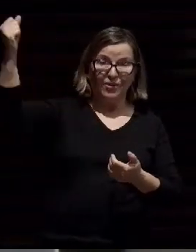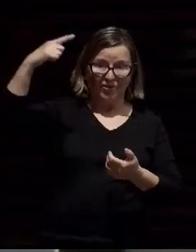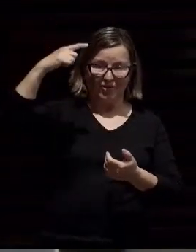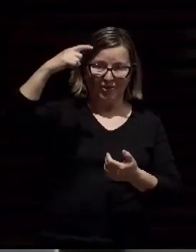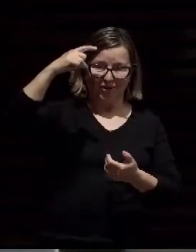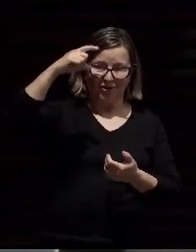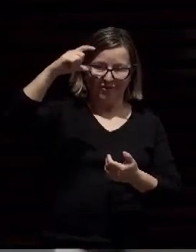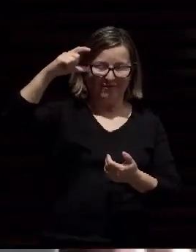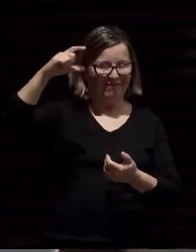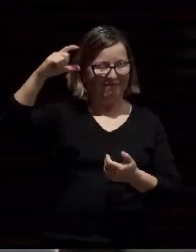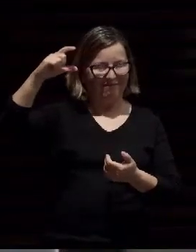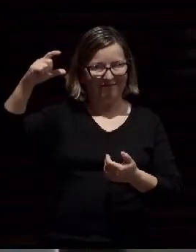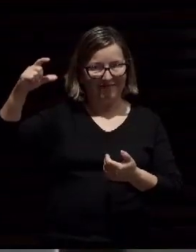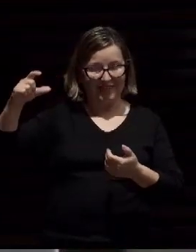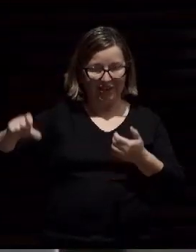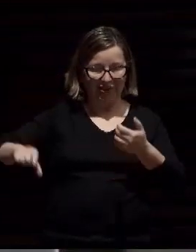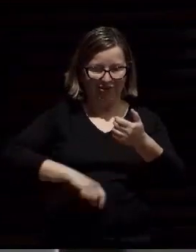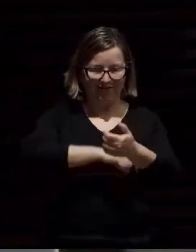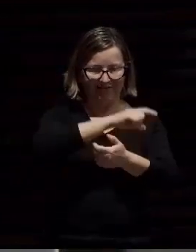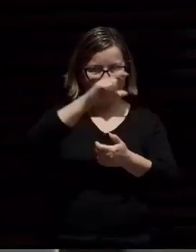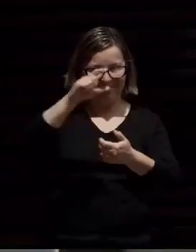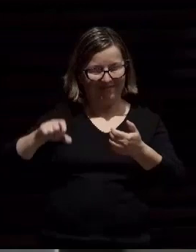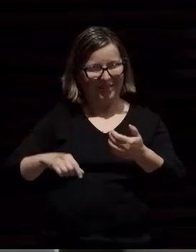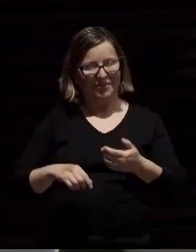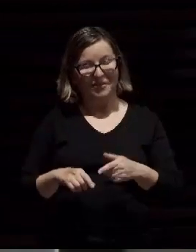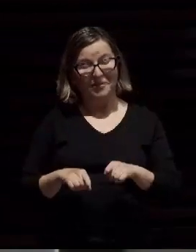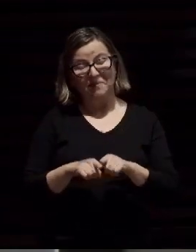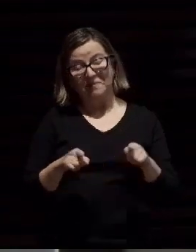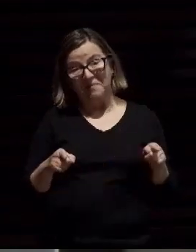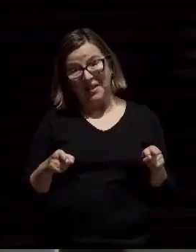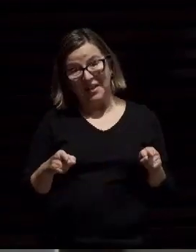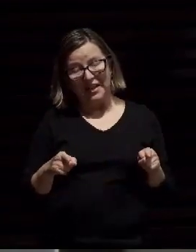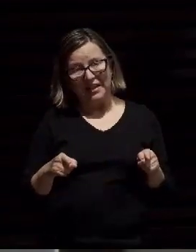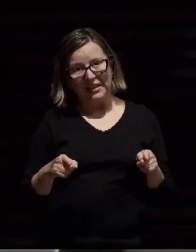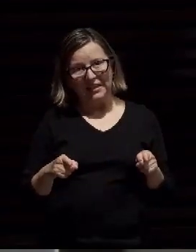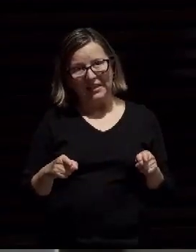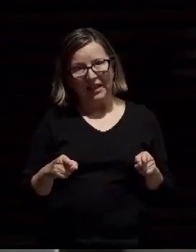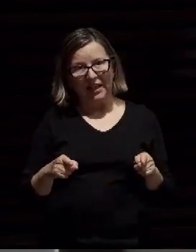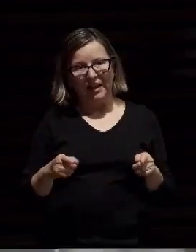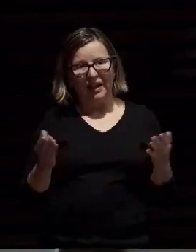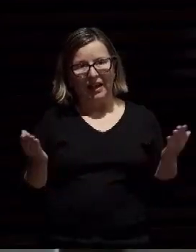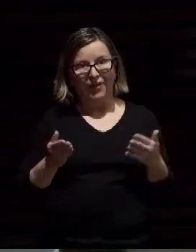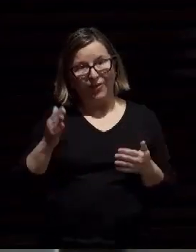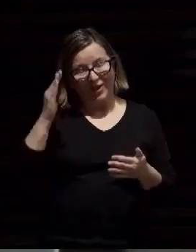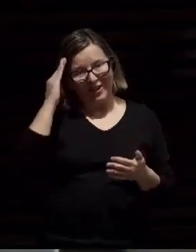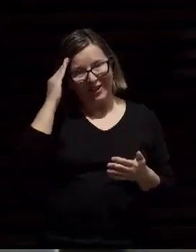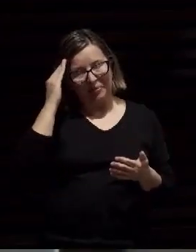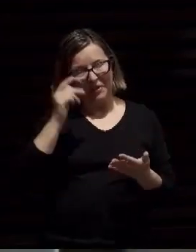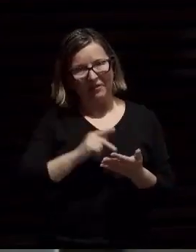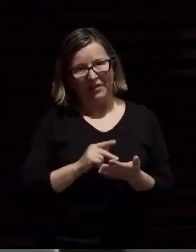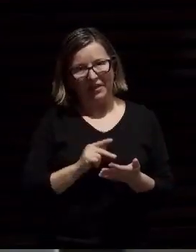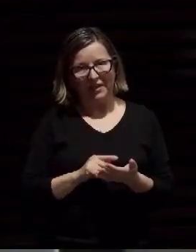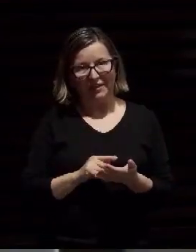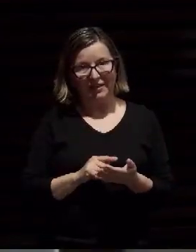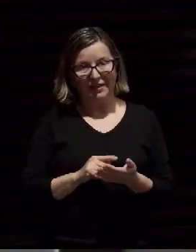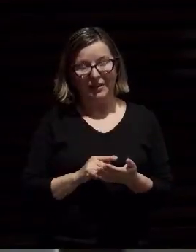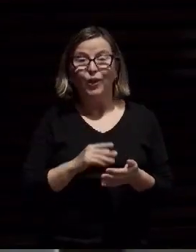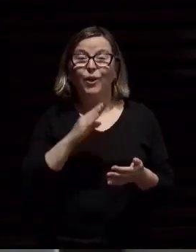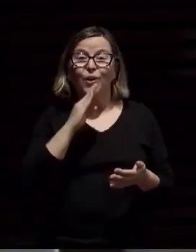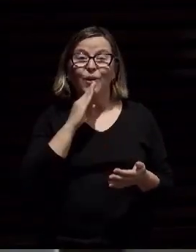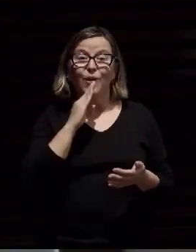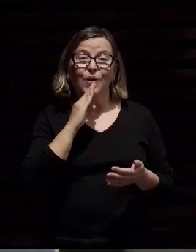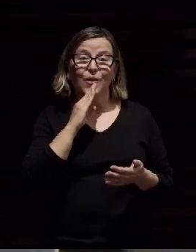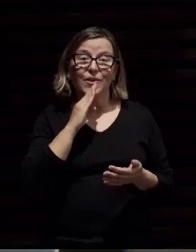se ampliou e agora se diz o contrário. Então a verdade modificou? Não. O conhecimento da realidade